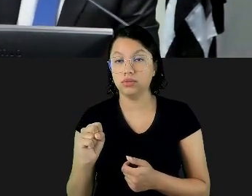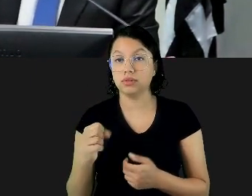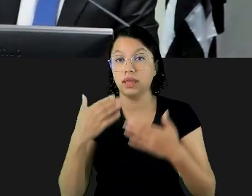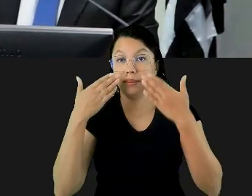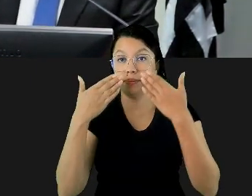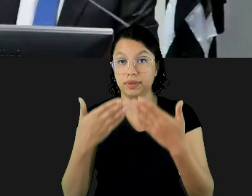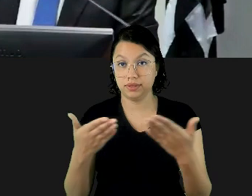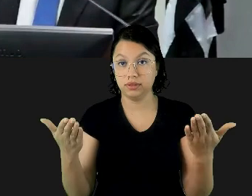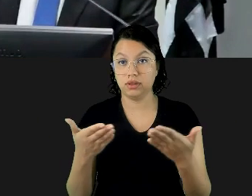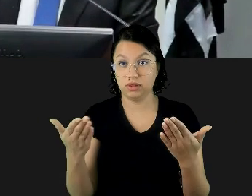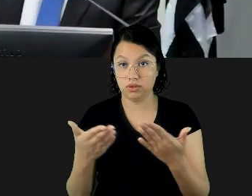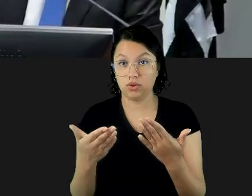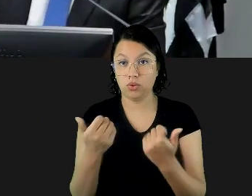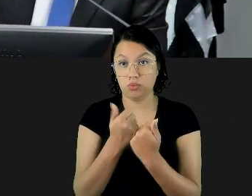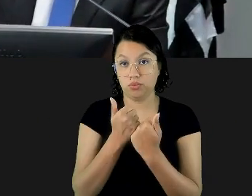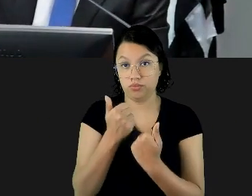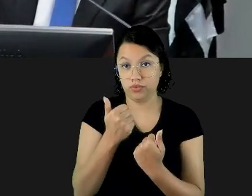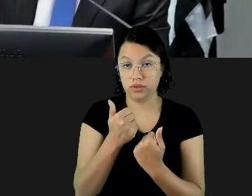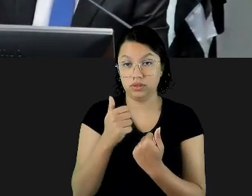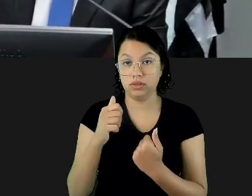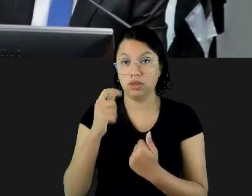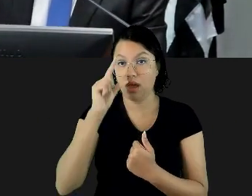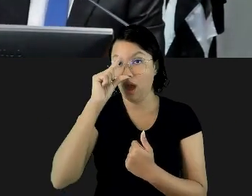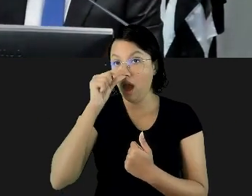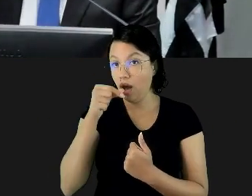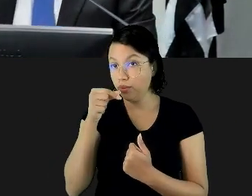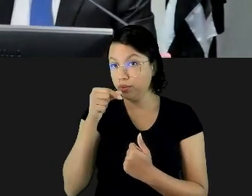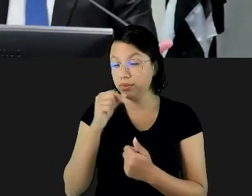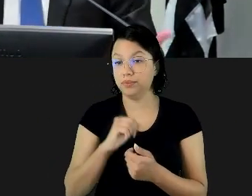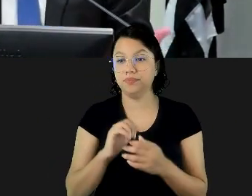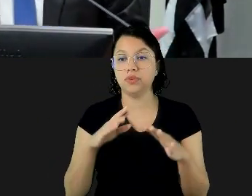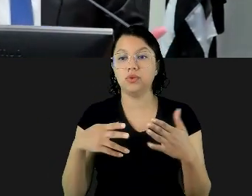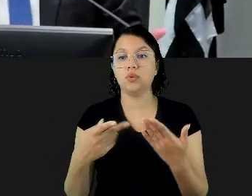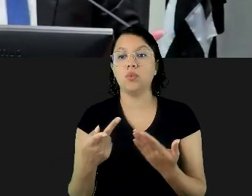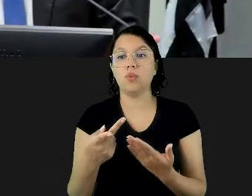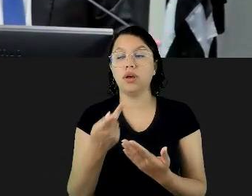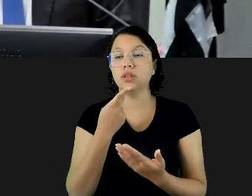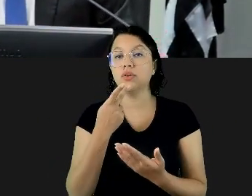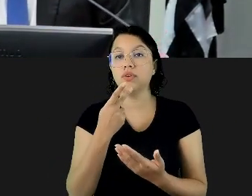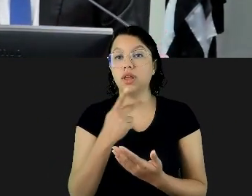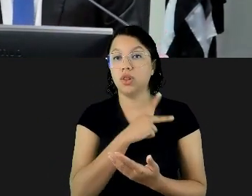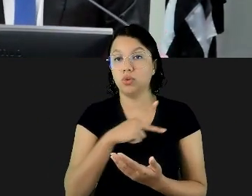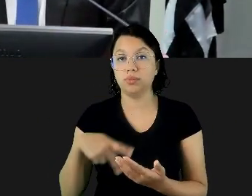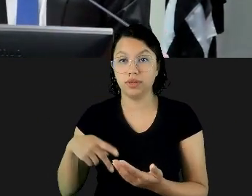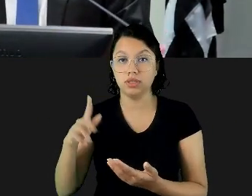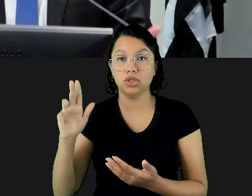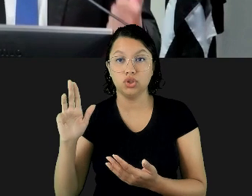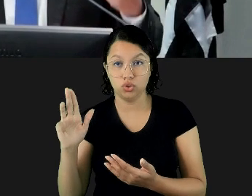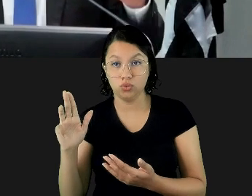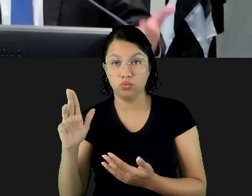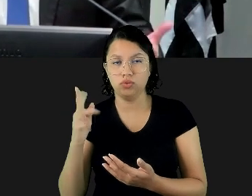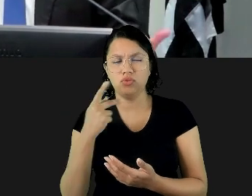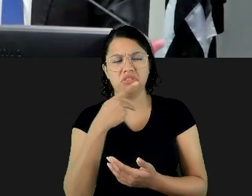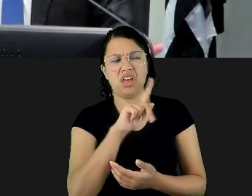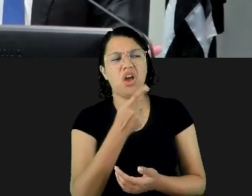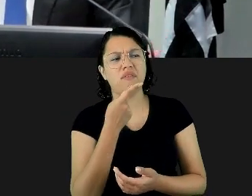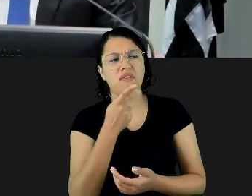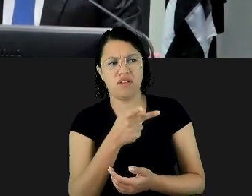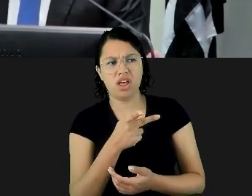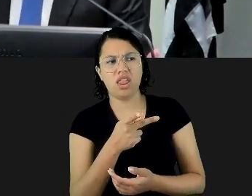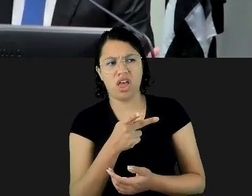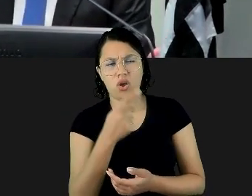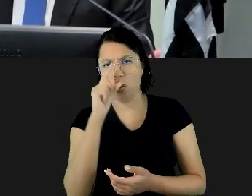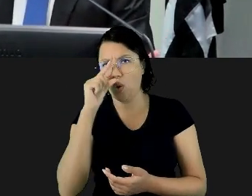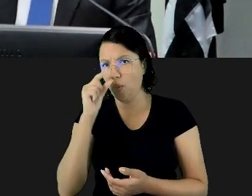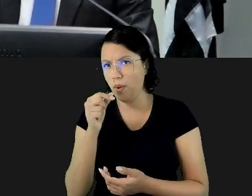vice-presidente Alckmin, que quando eu falei com o presidente Lula, ele falou: vai falar com o Alckmin, que ele que vai cuidar disso. E para o chanceler Mauro